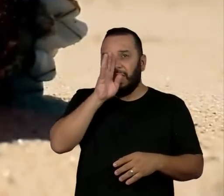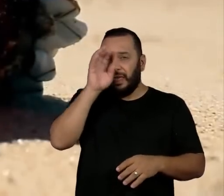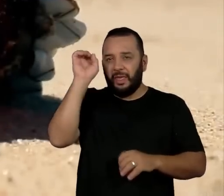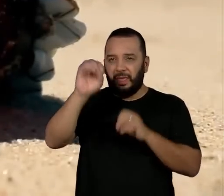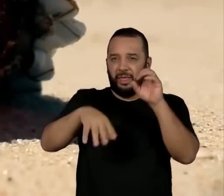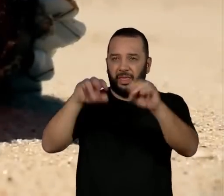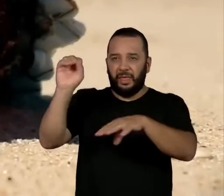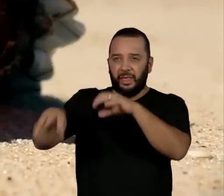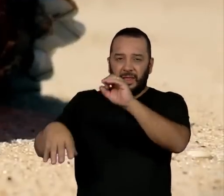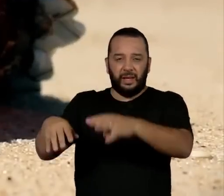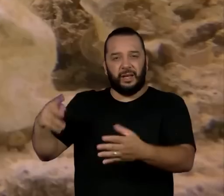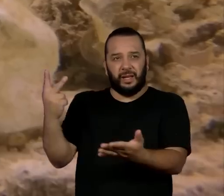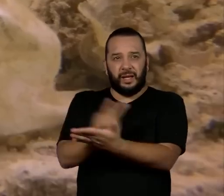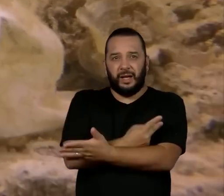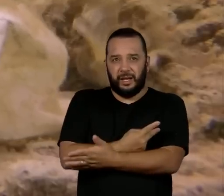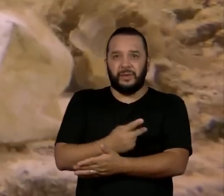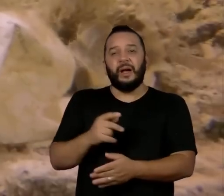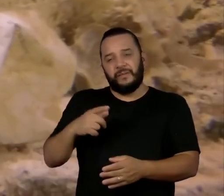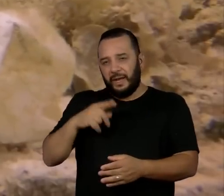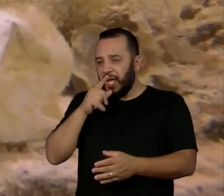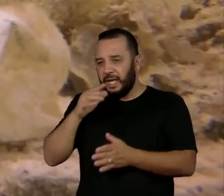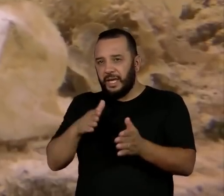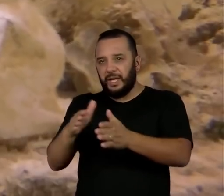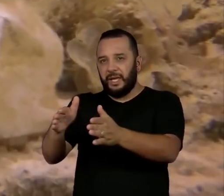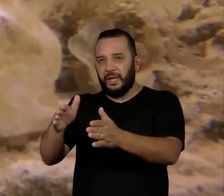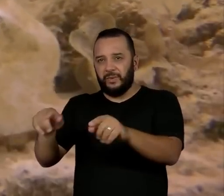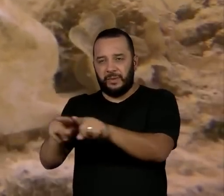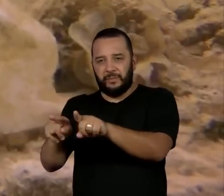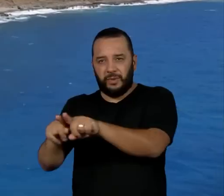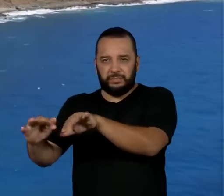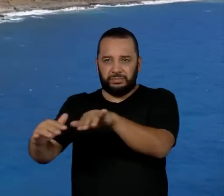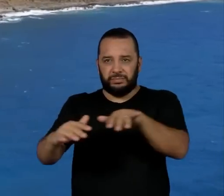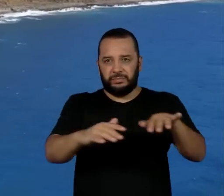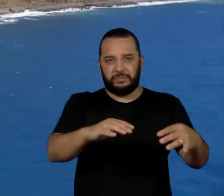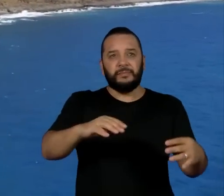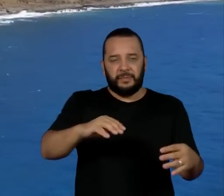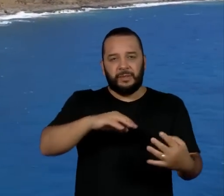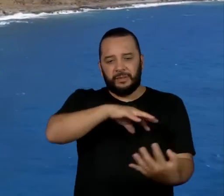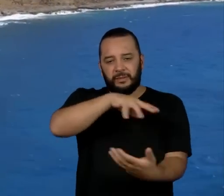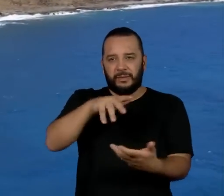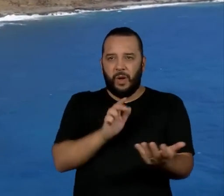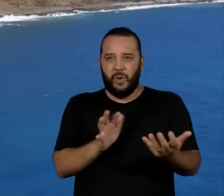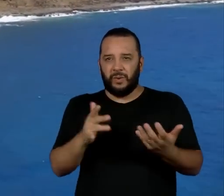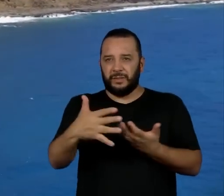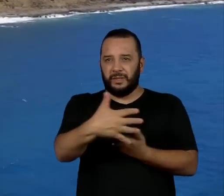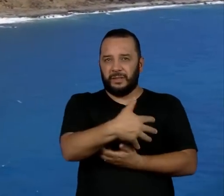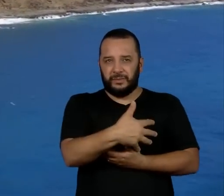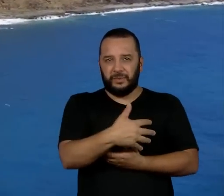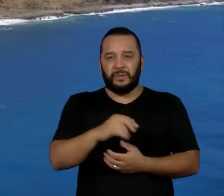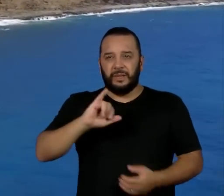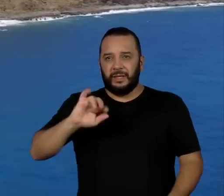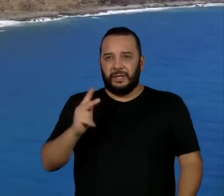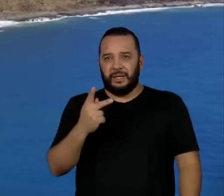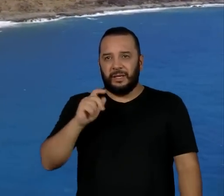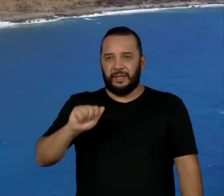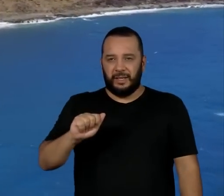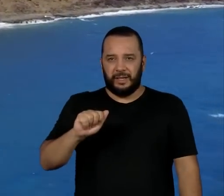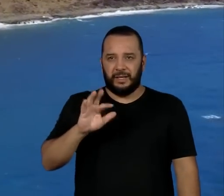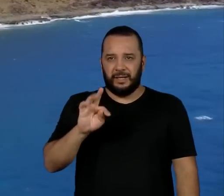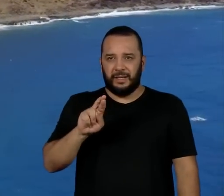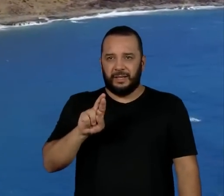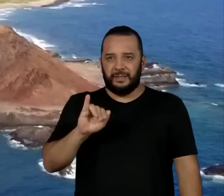cidades. Muitos vão para os rios e acabam nos oceanos. Na Ilha da Trindade, o plástico agregado